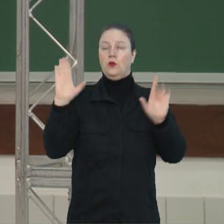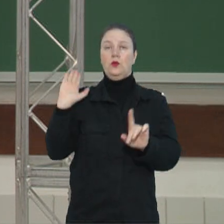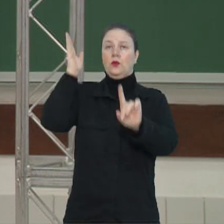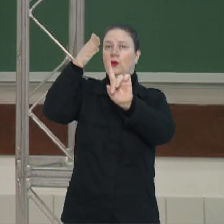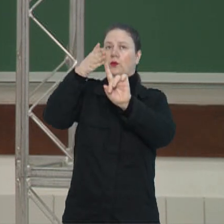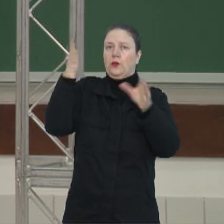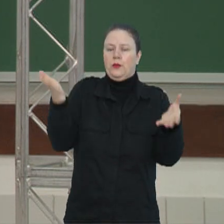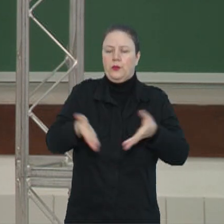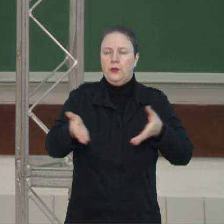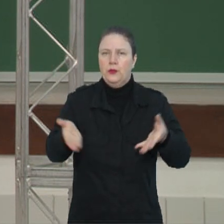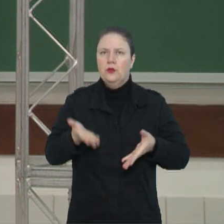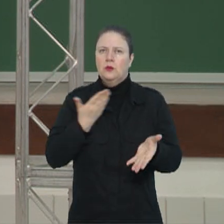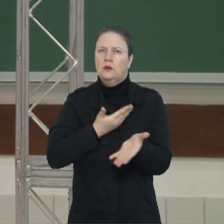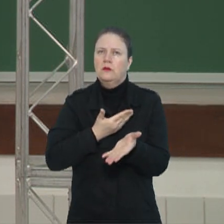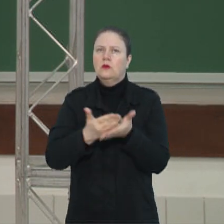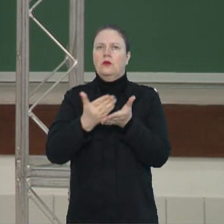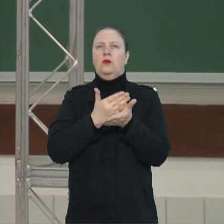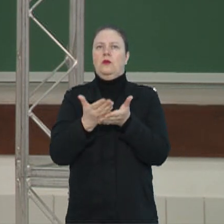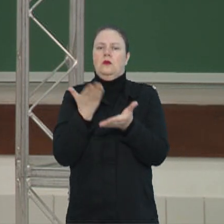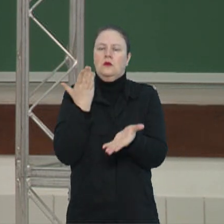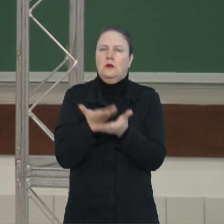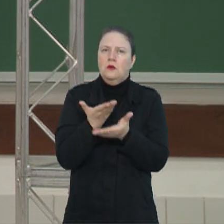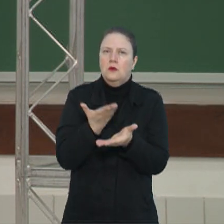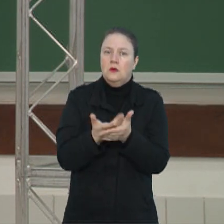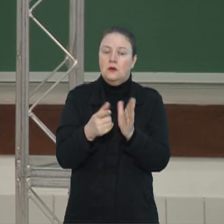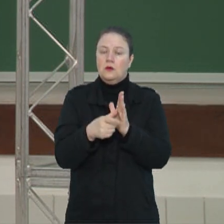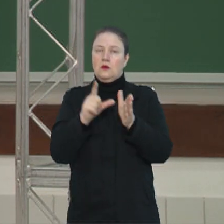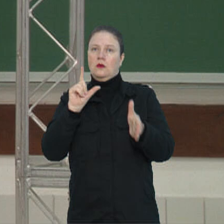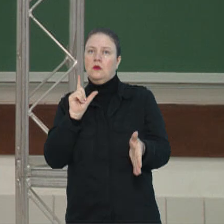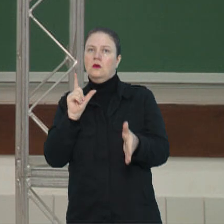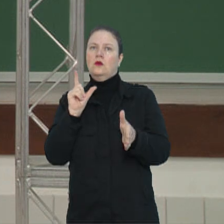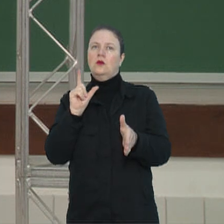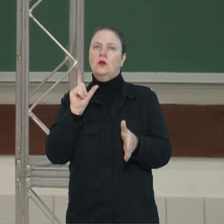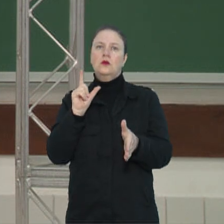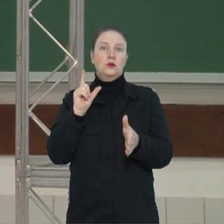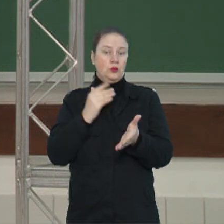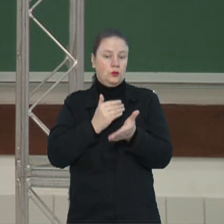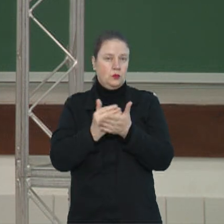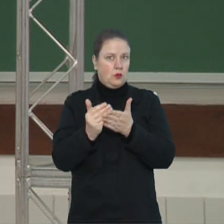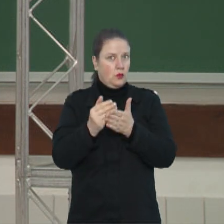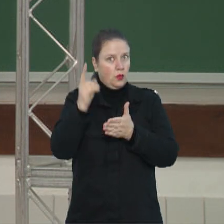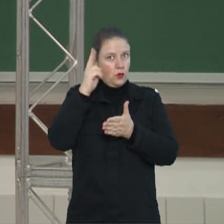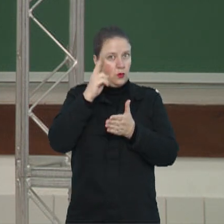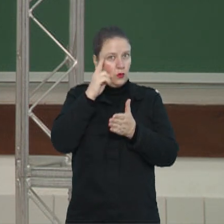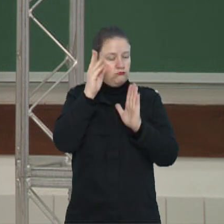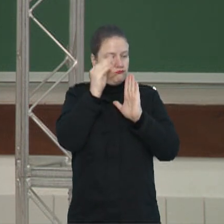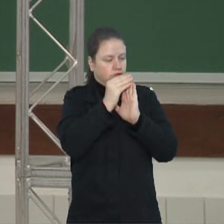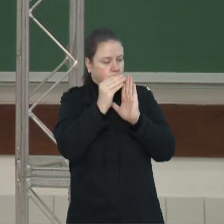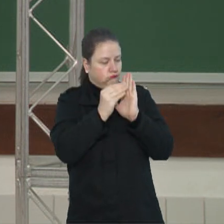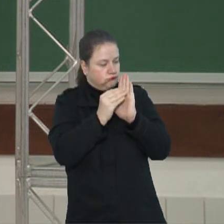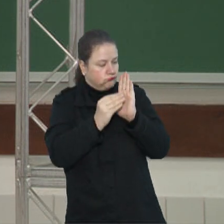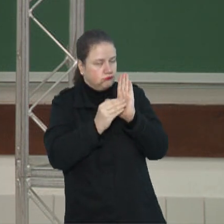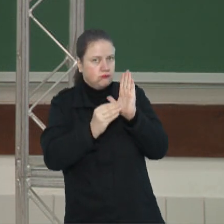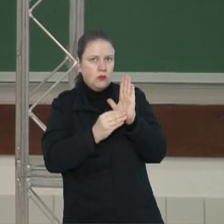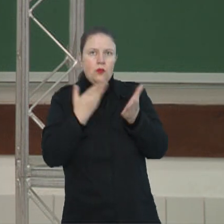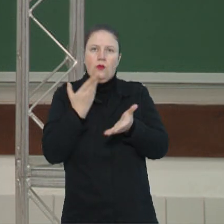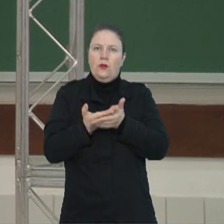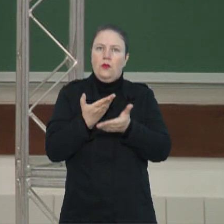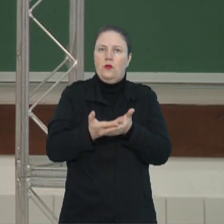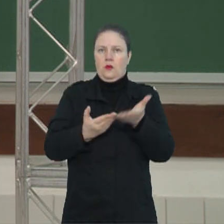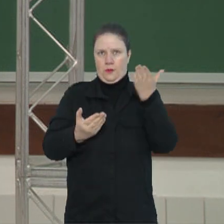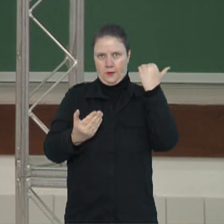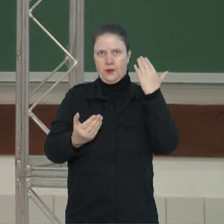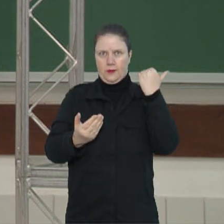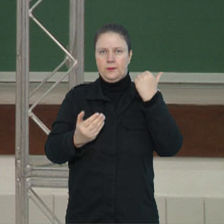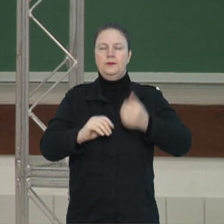tá? Mas para começar nossa aula, antes de adentrar a esses objetivos, vamos relembrar um pouquinho do que a gente viu no nosso último